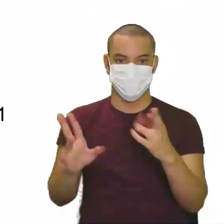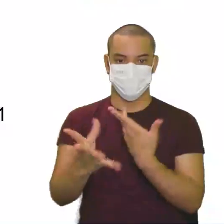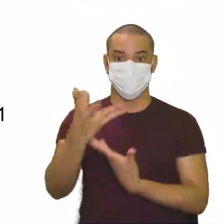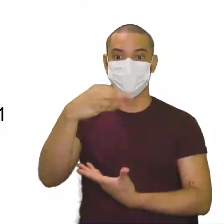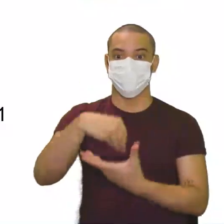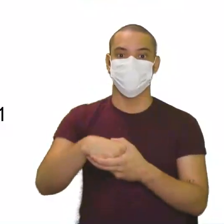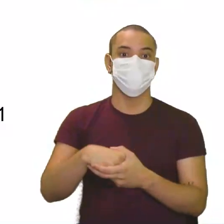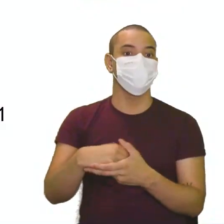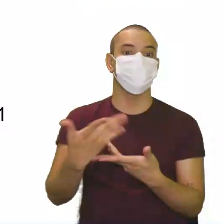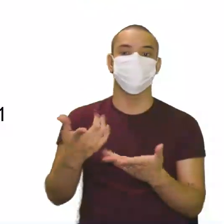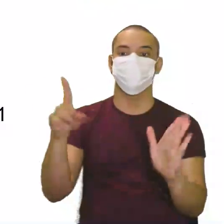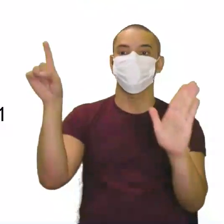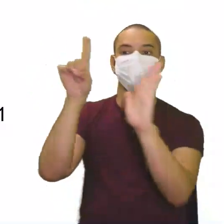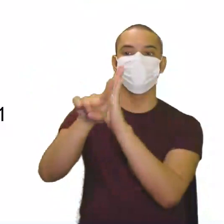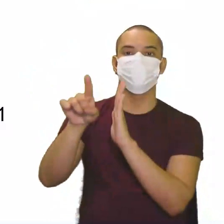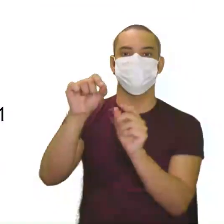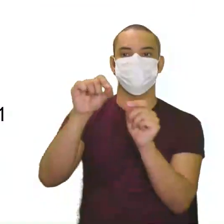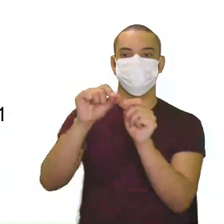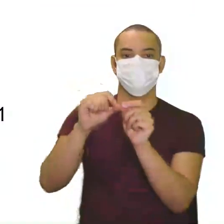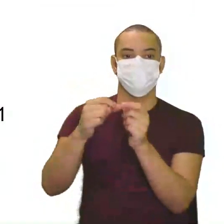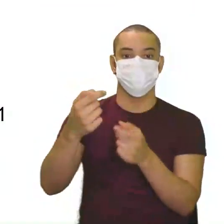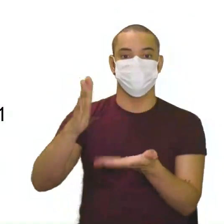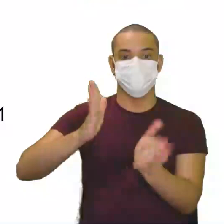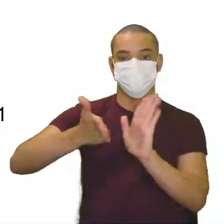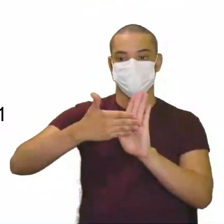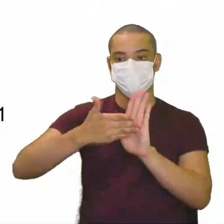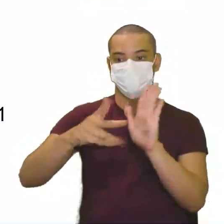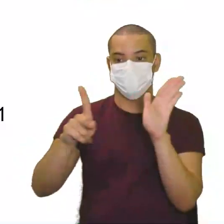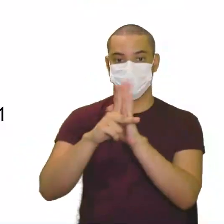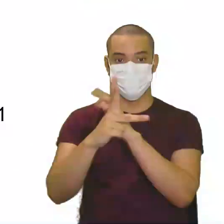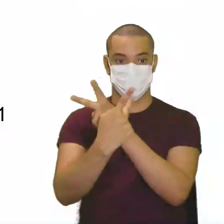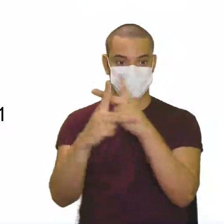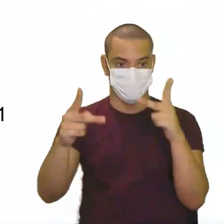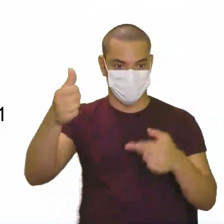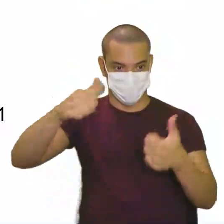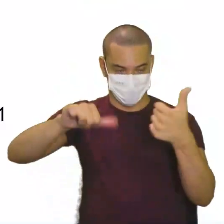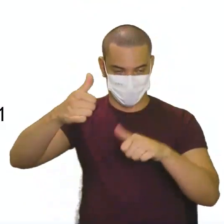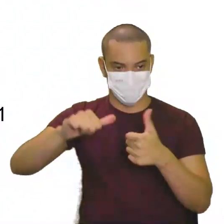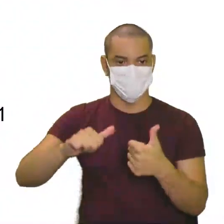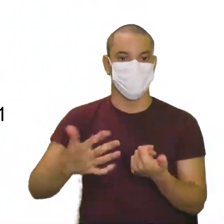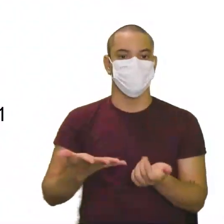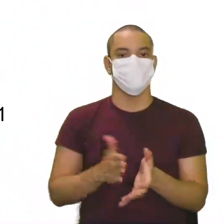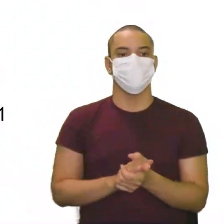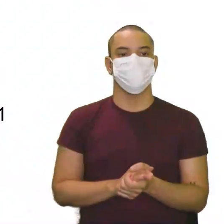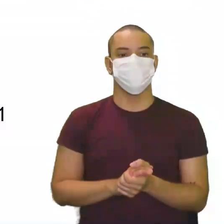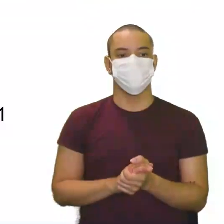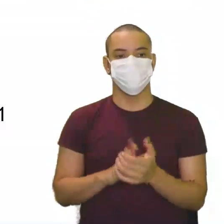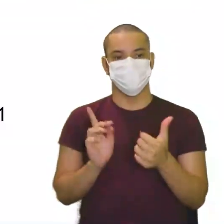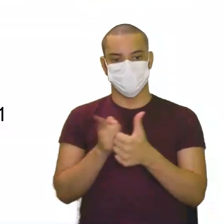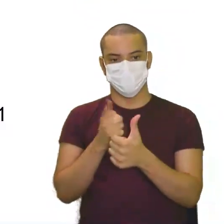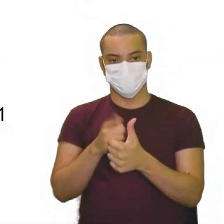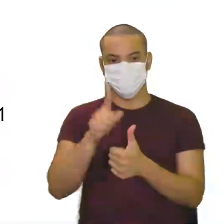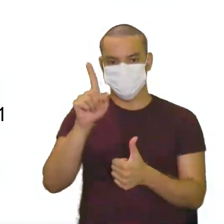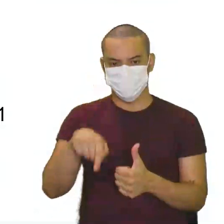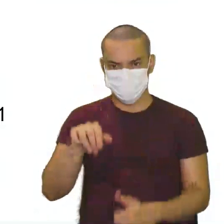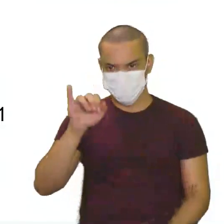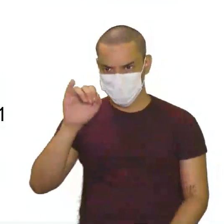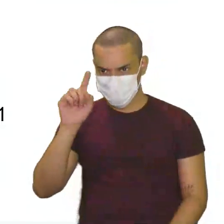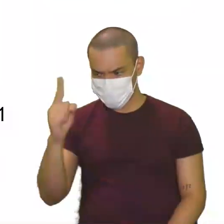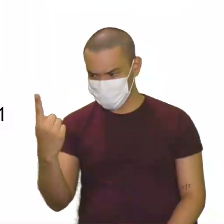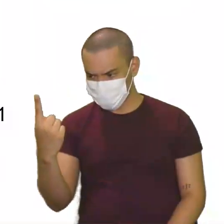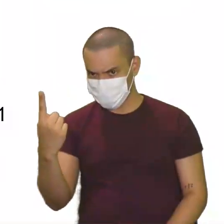em apreço né Ou seja a situação que está sendo colocada para gente poder analisar então aquele fala é o irmão